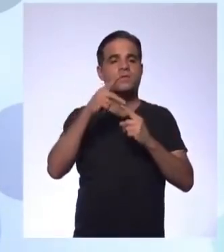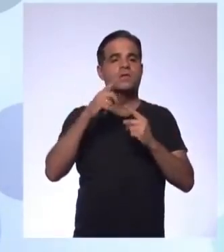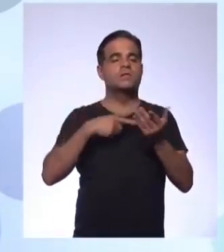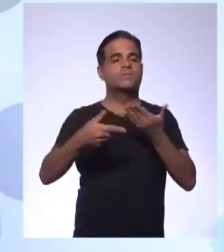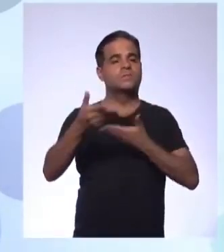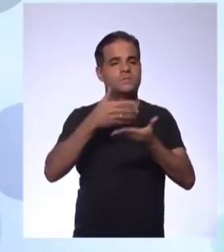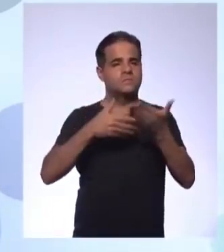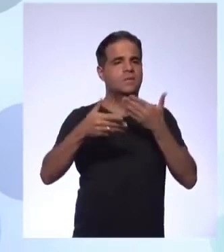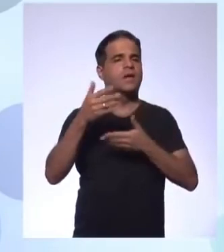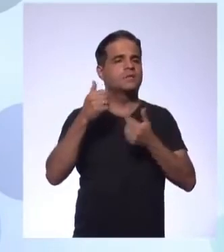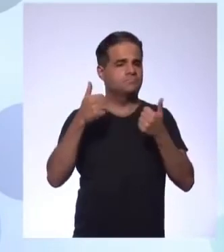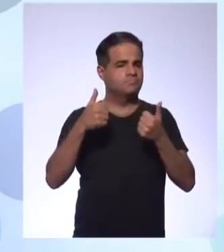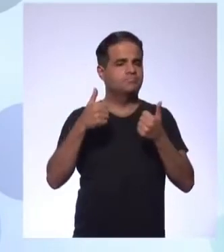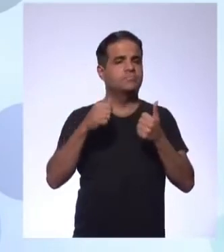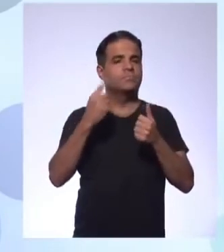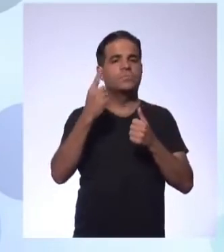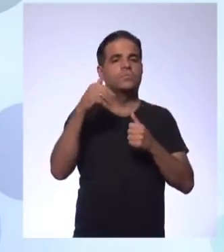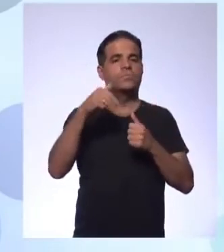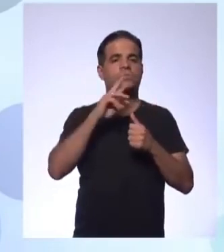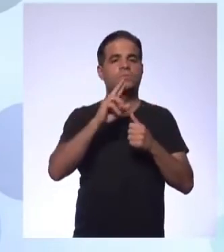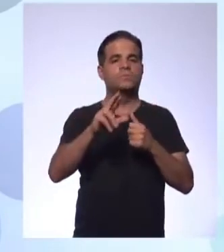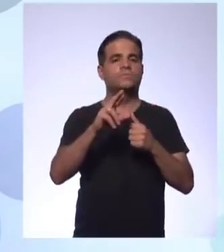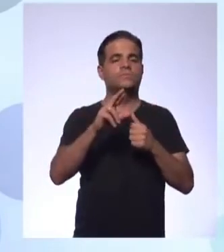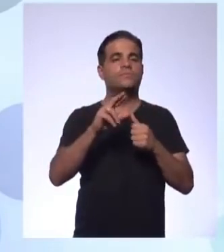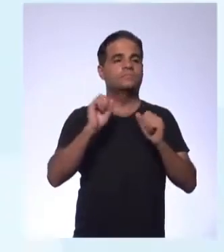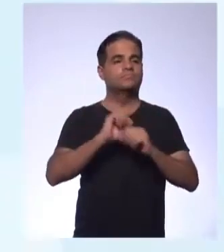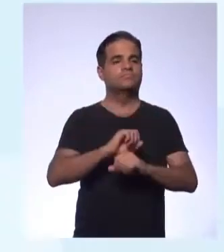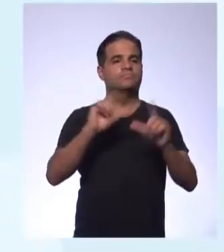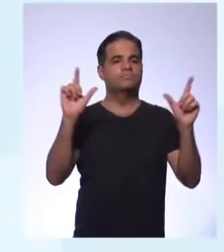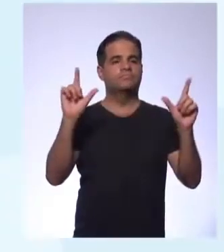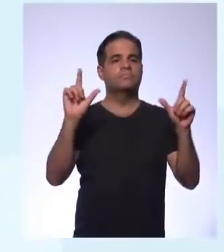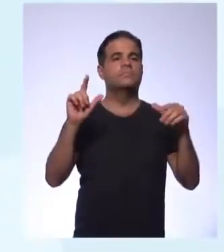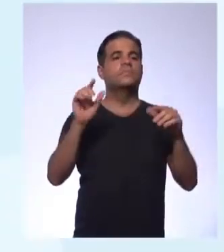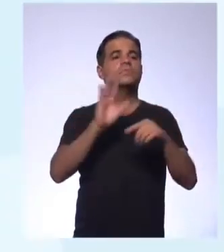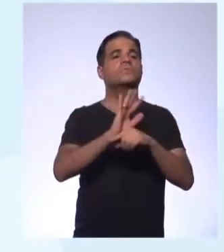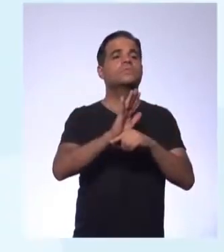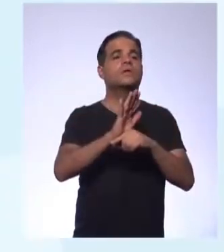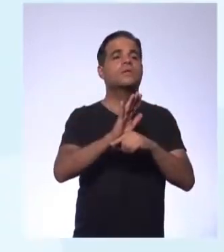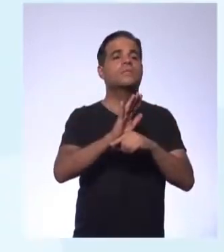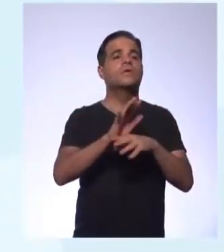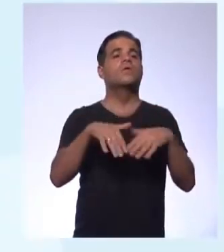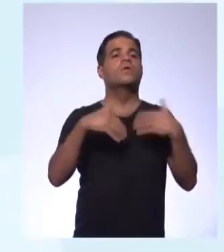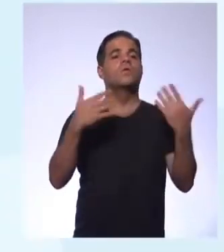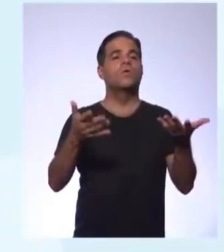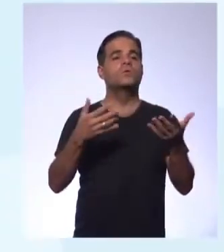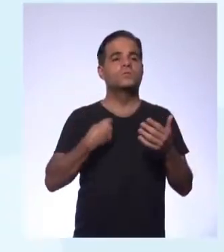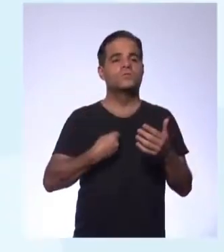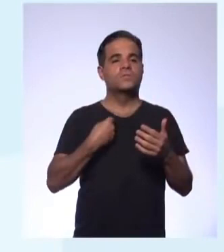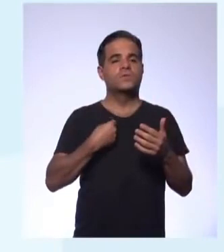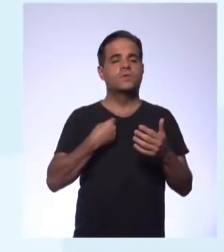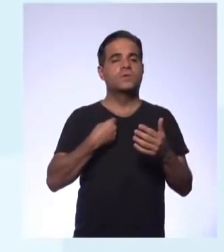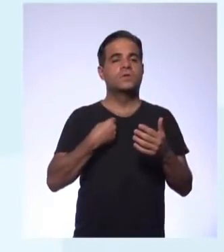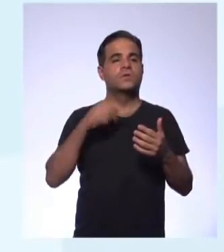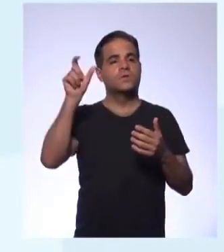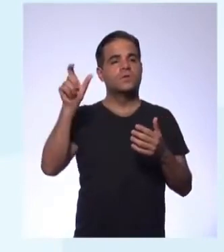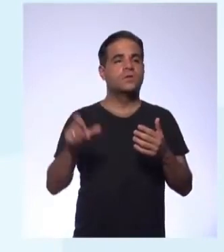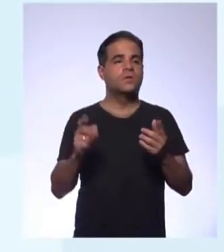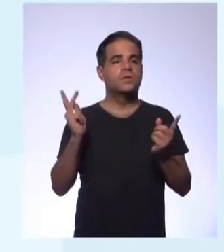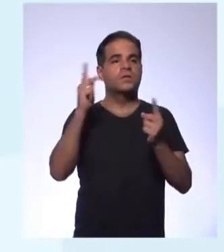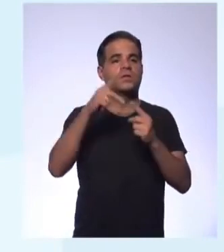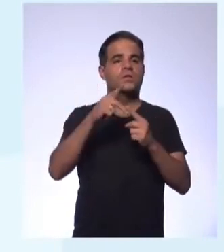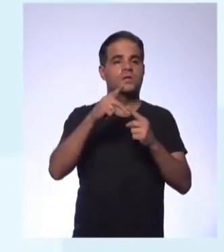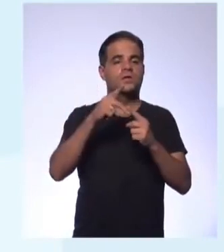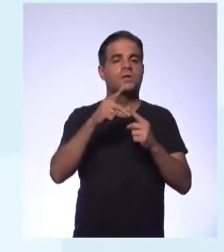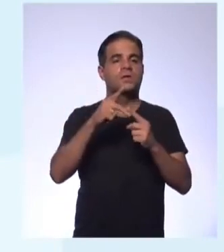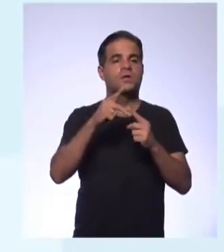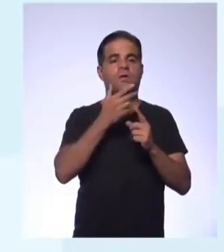espaço, tá bom? Então, 1 minuto para você responder na tela. No cinema, onde vive a personagem